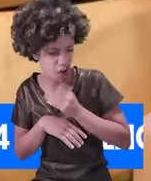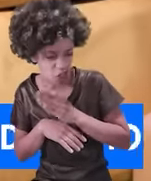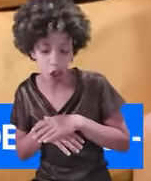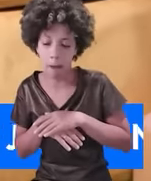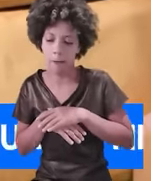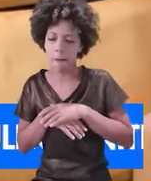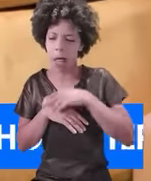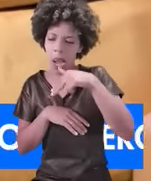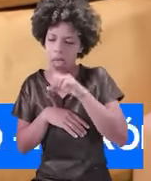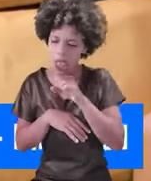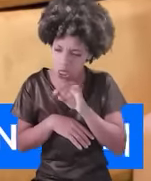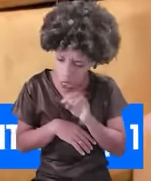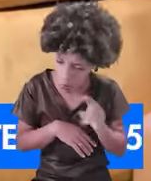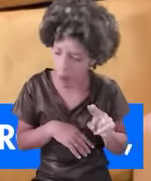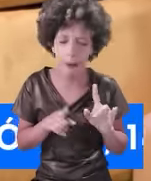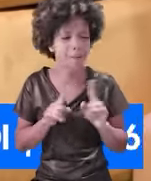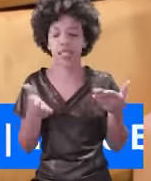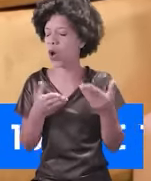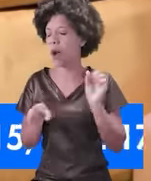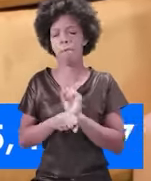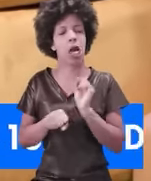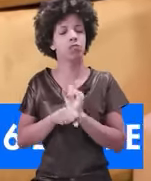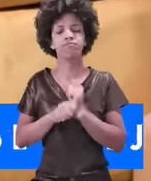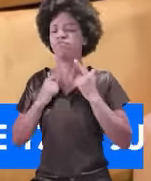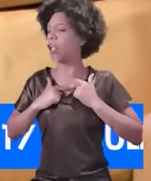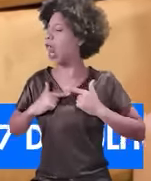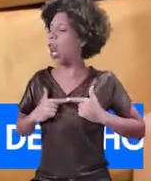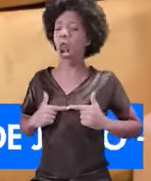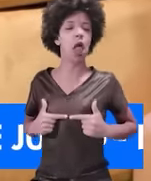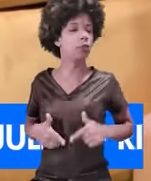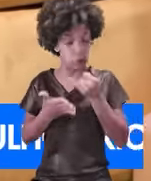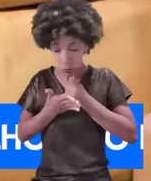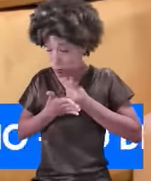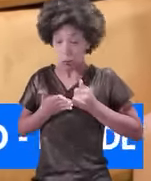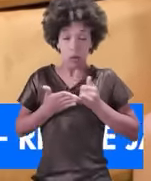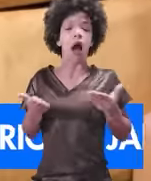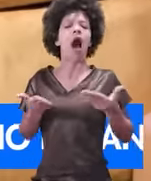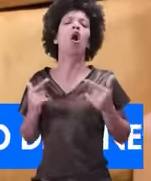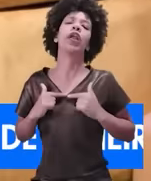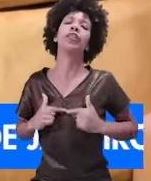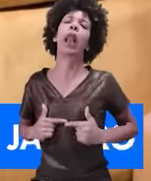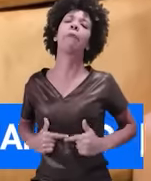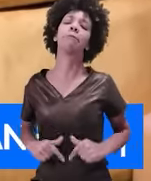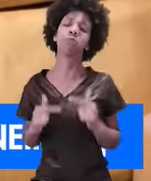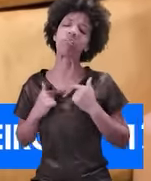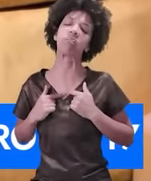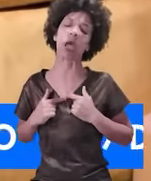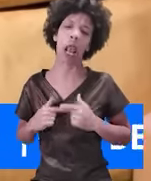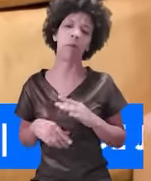gostou agora parei parei Tô muito lindo mal tô limpando umas hoje em dia